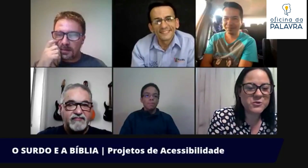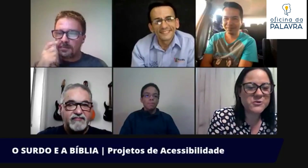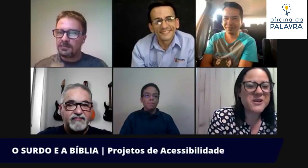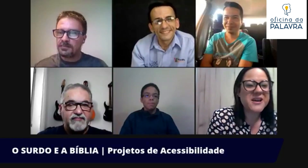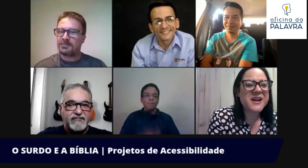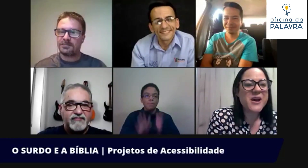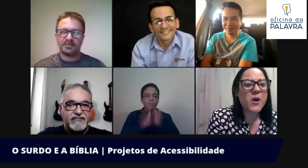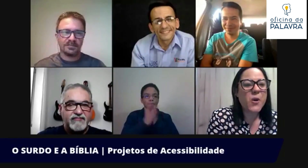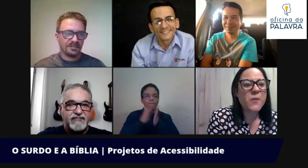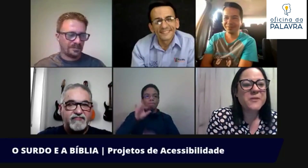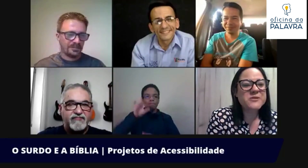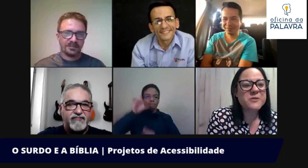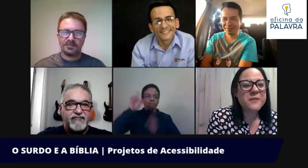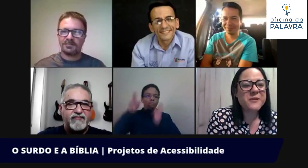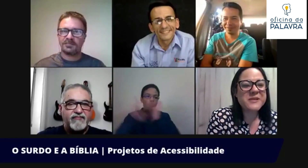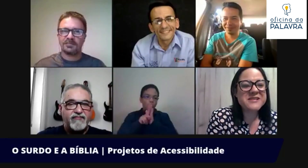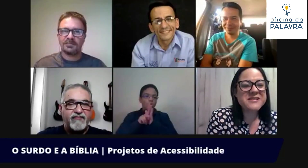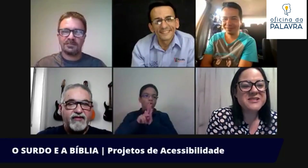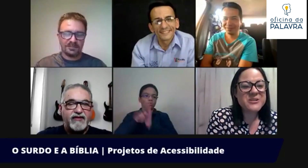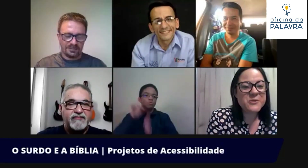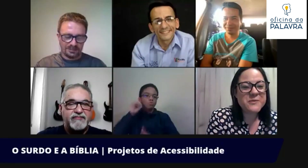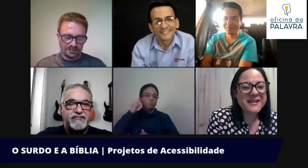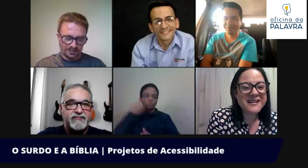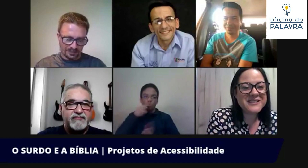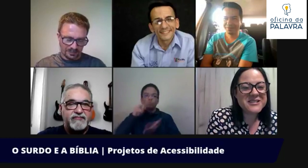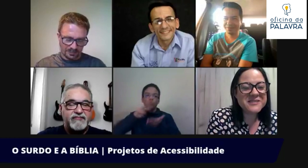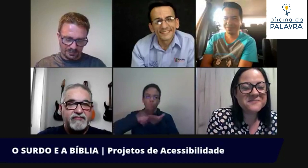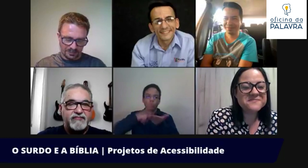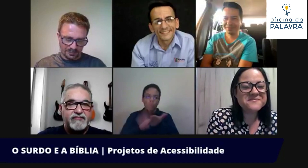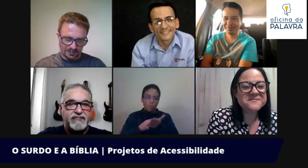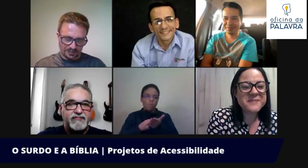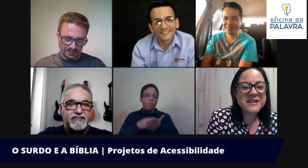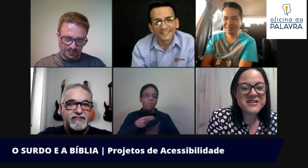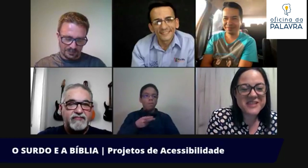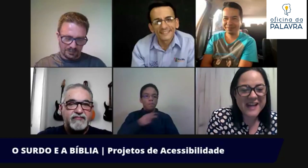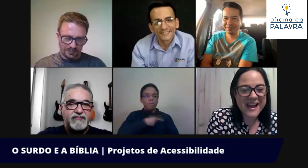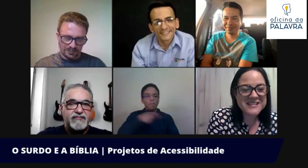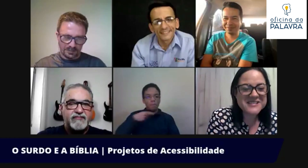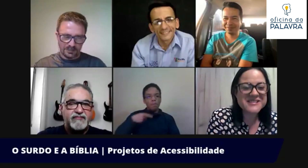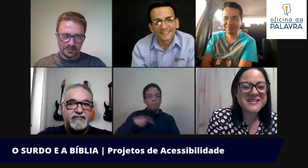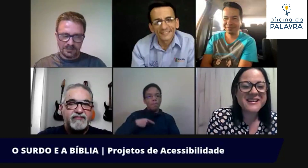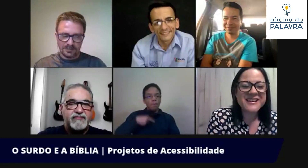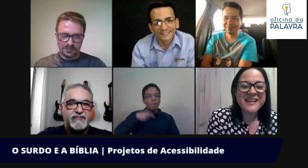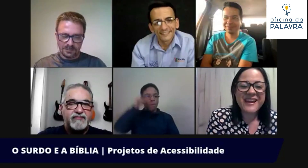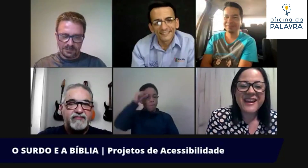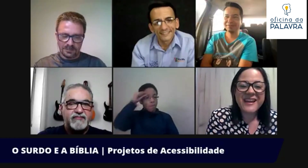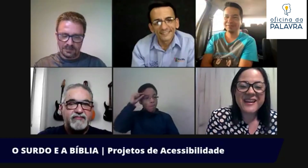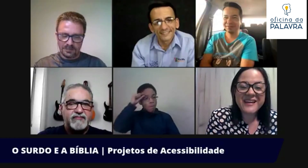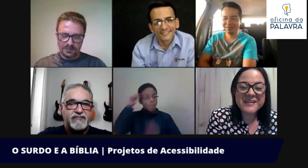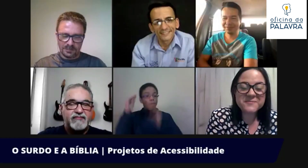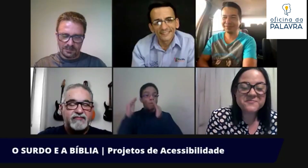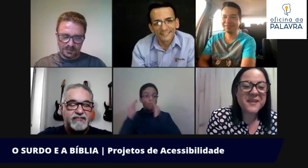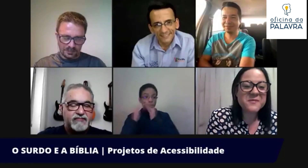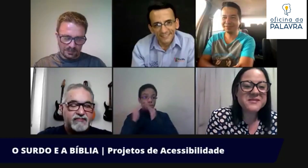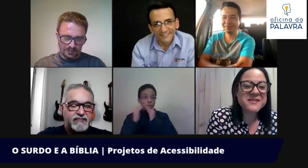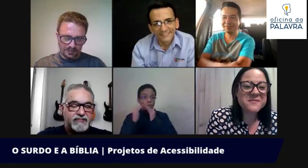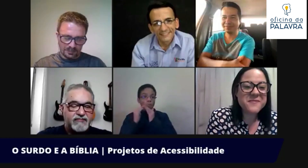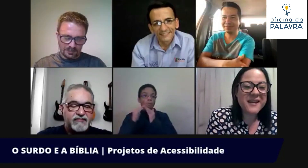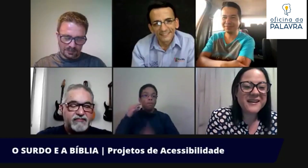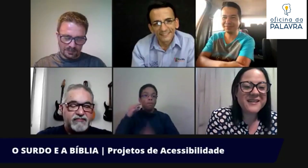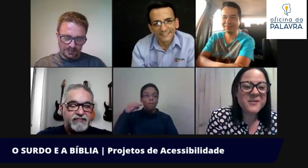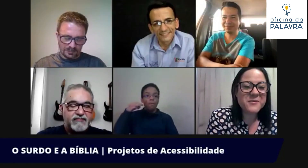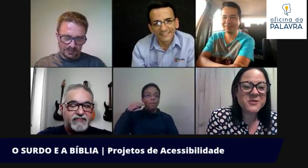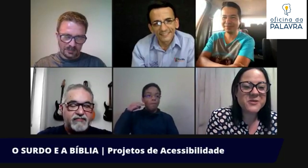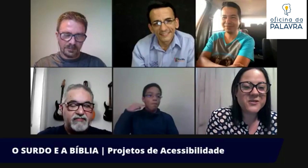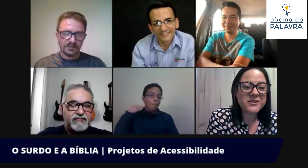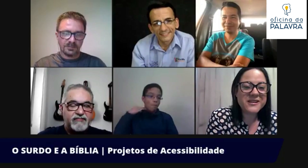pelos surdos. O pastor Paulo reside em Uberlândia, Minas Gerais, e temos